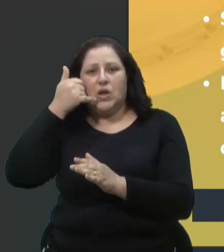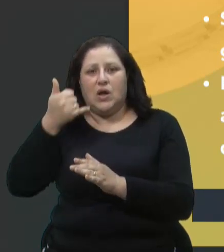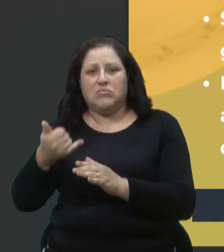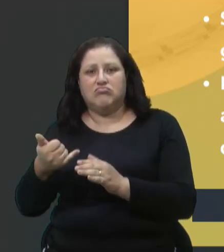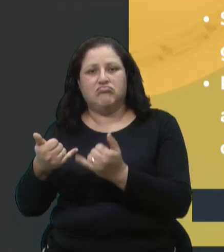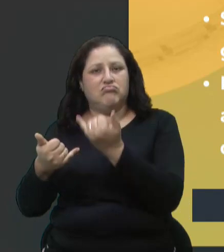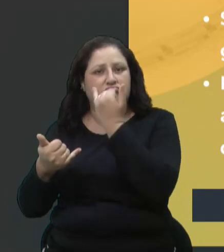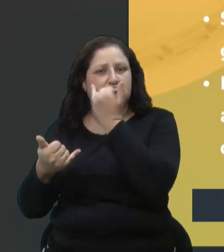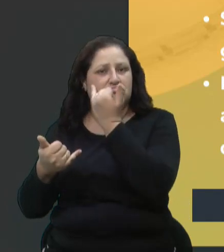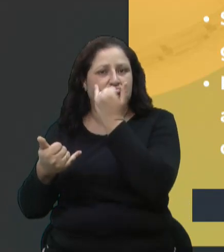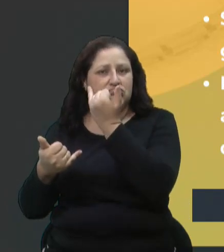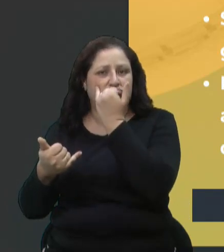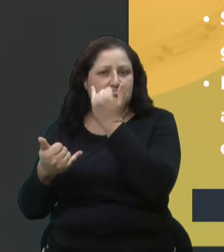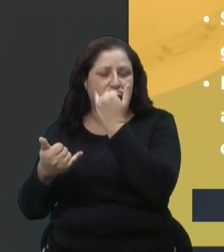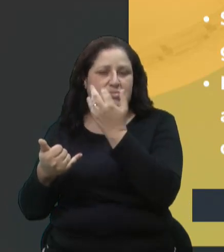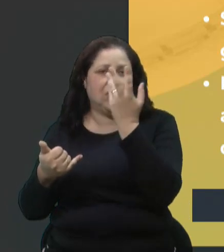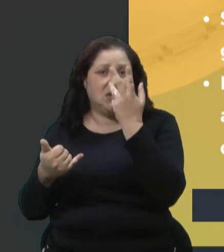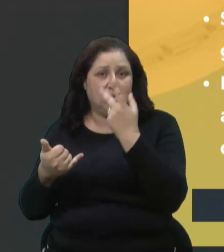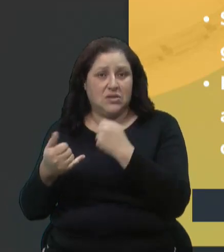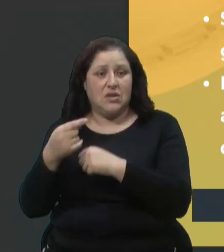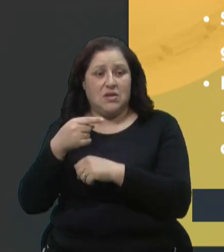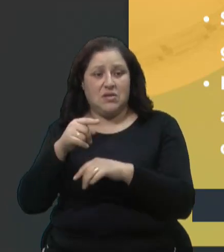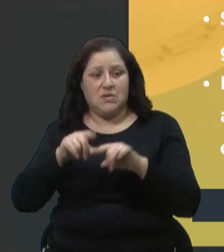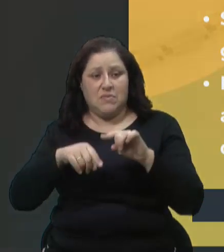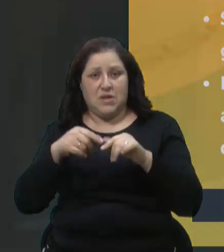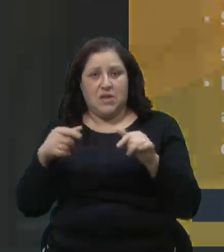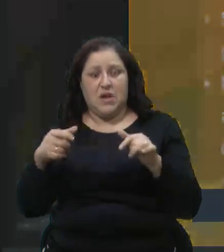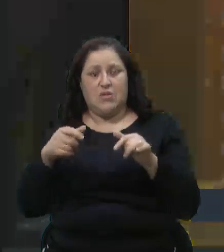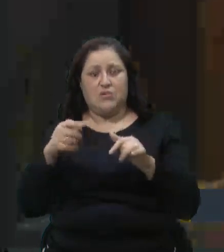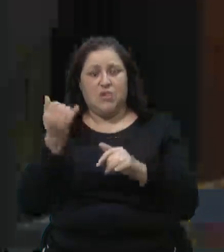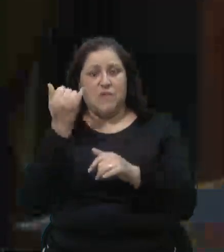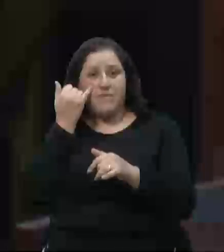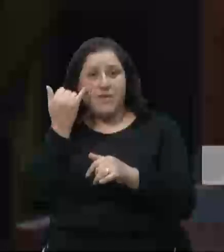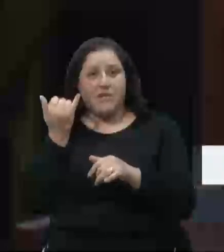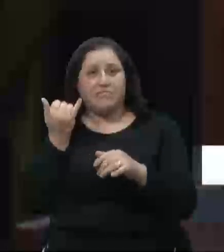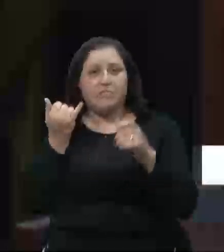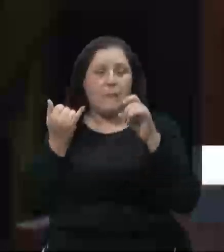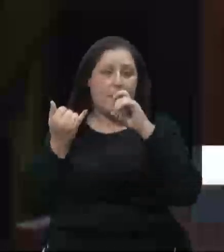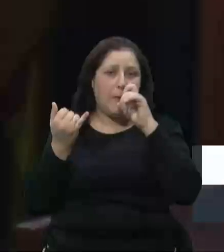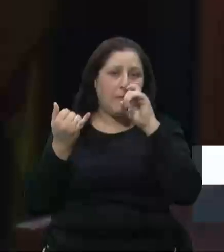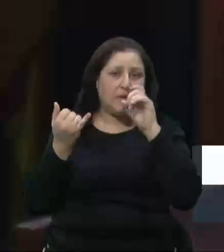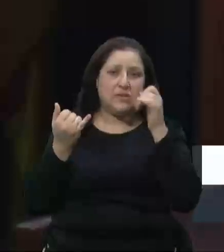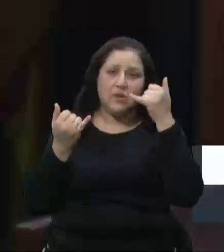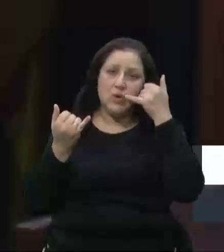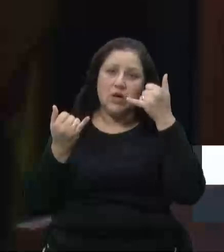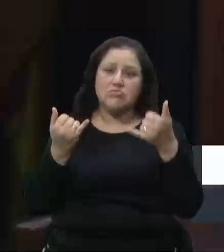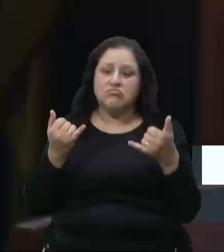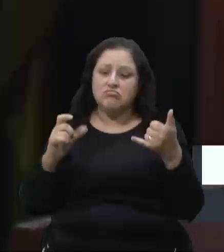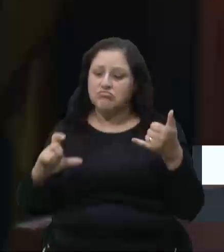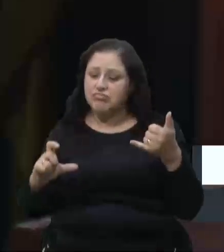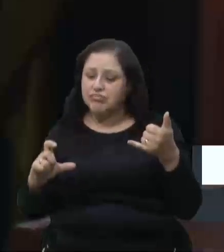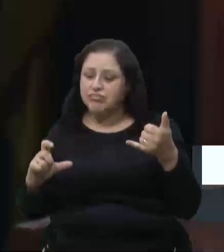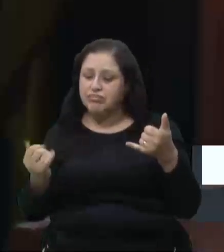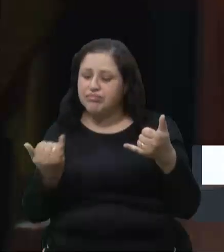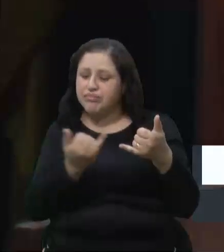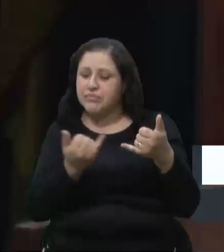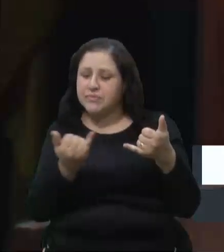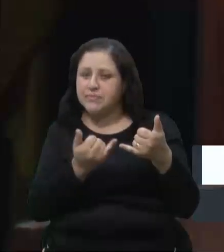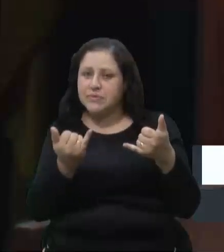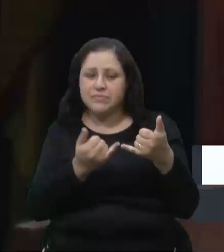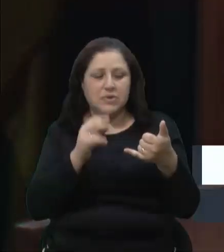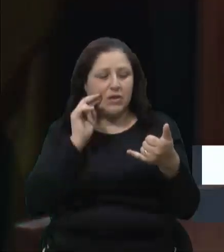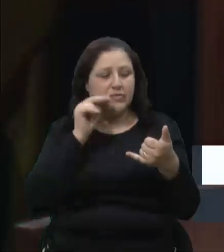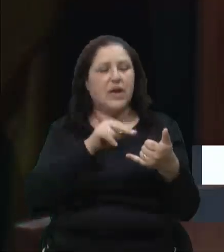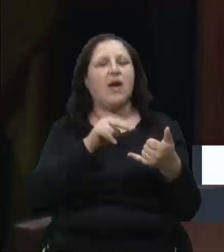as crianças, esse equipamento, ele envia para o celular dos pais como é que está a variação da criança, inclusive